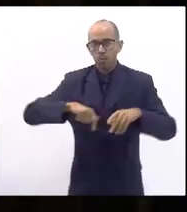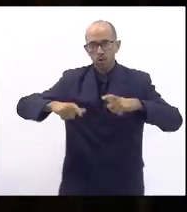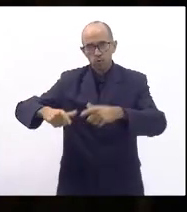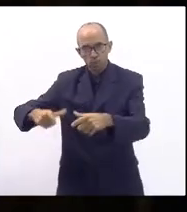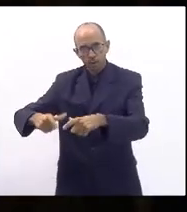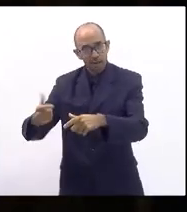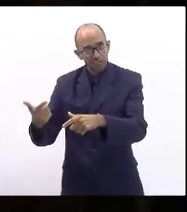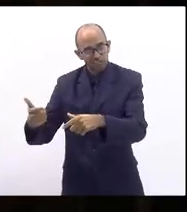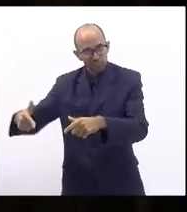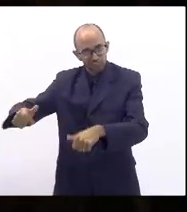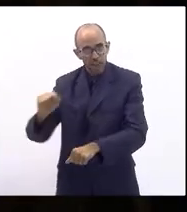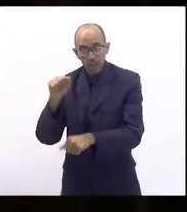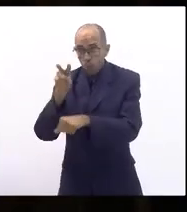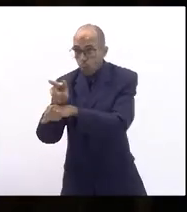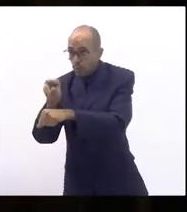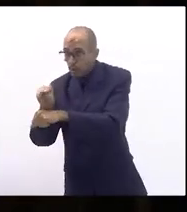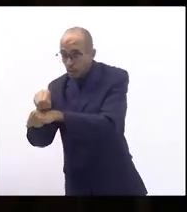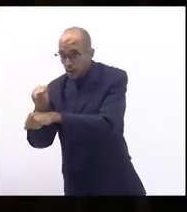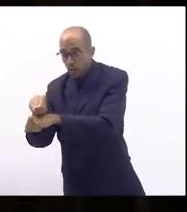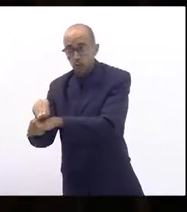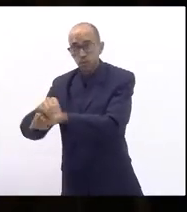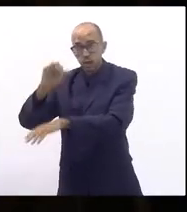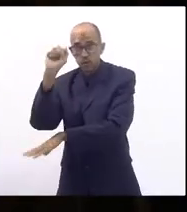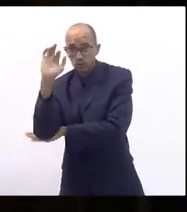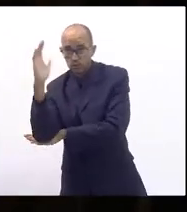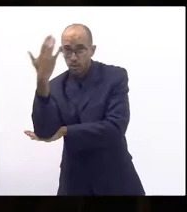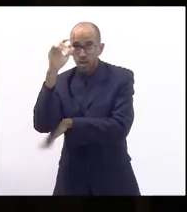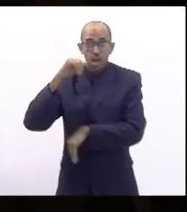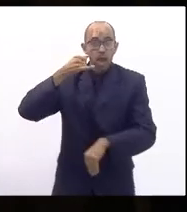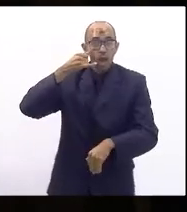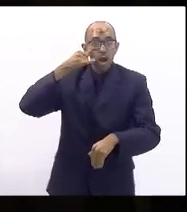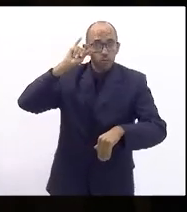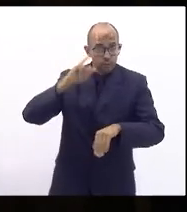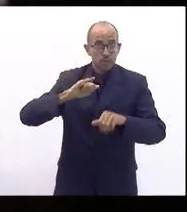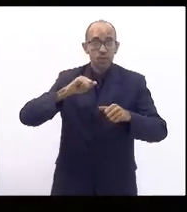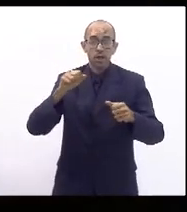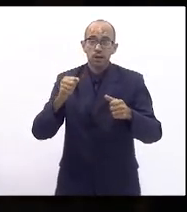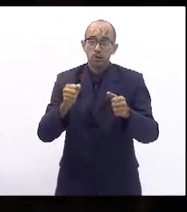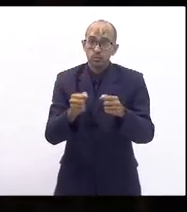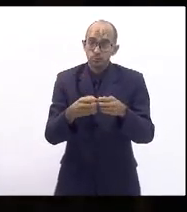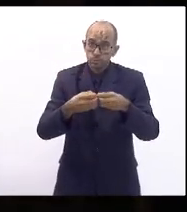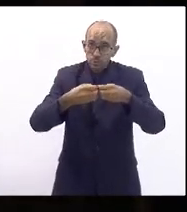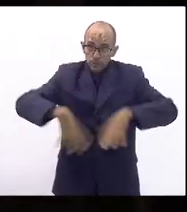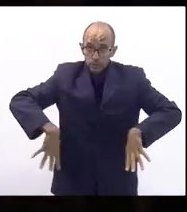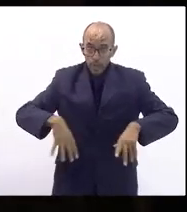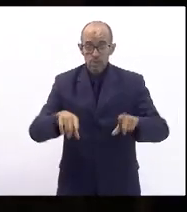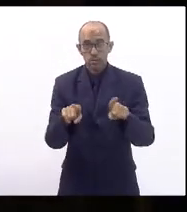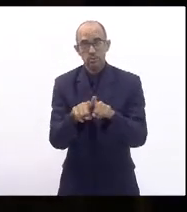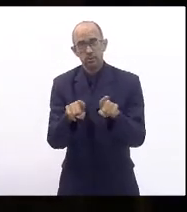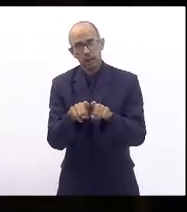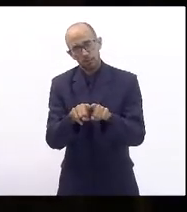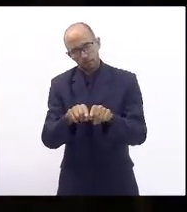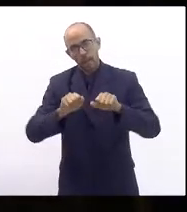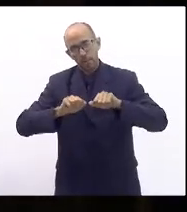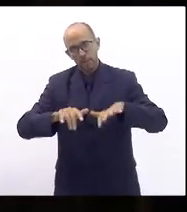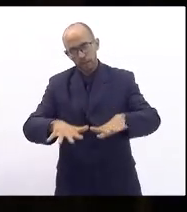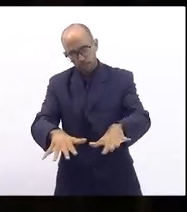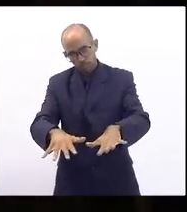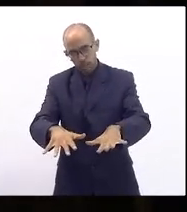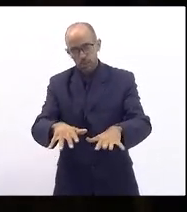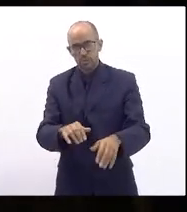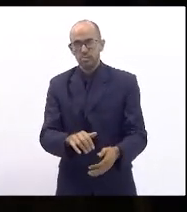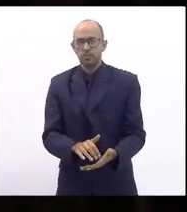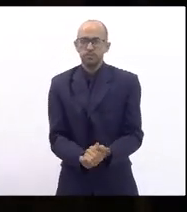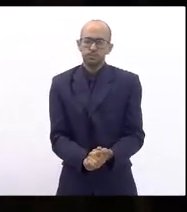preservando nossas Floresta mitigando catástrofes e pandemias e executando em números atividades subsidiárias